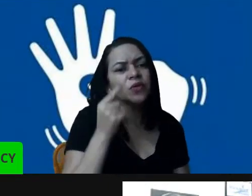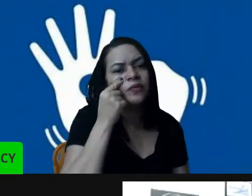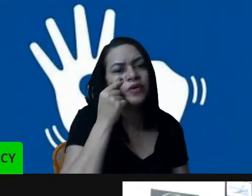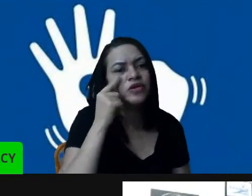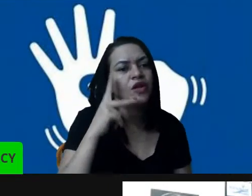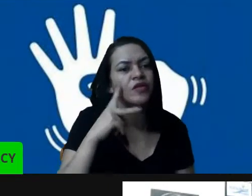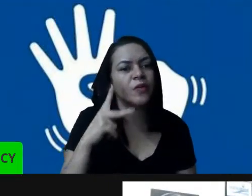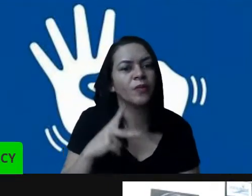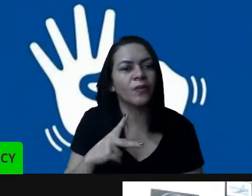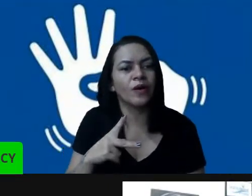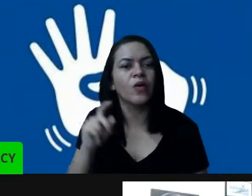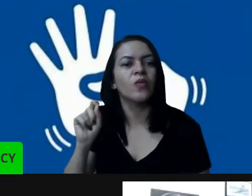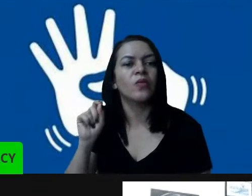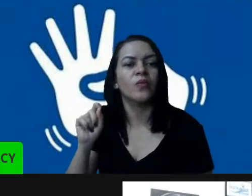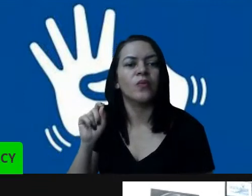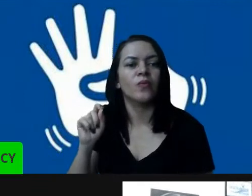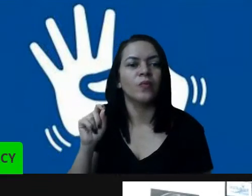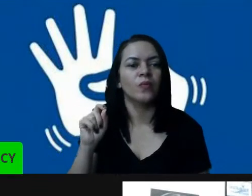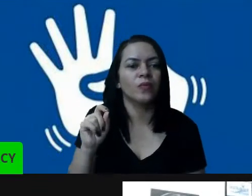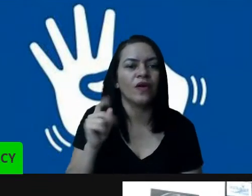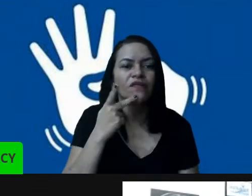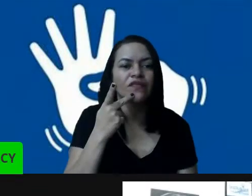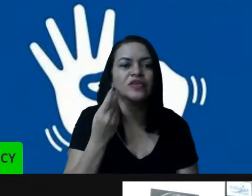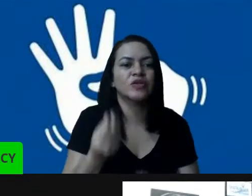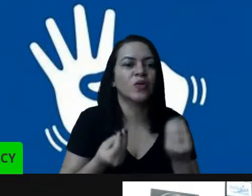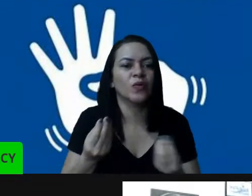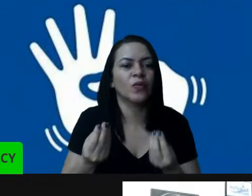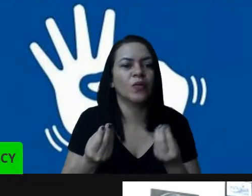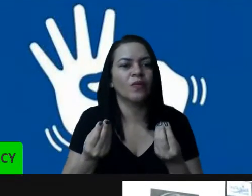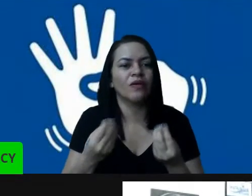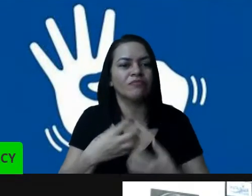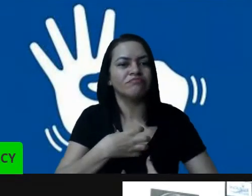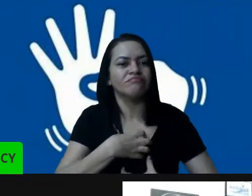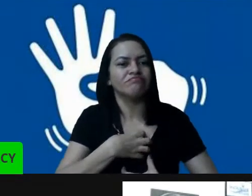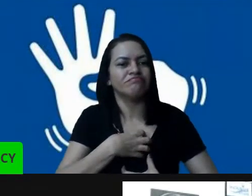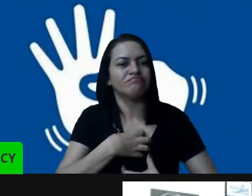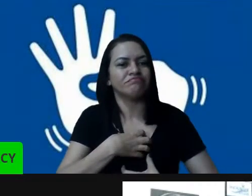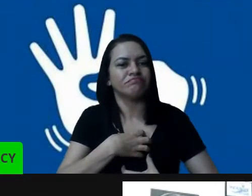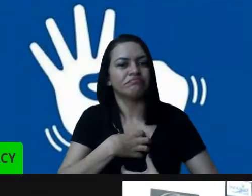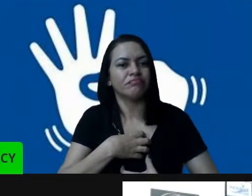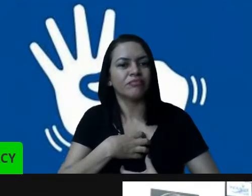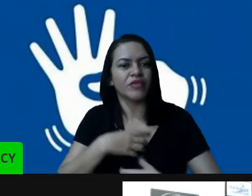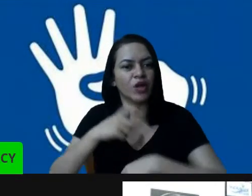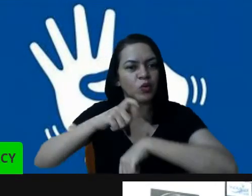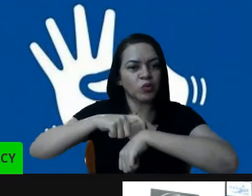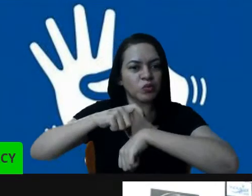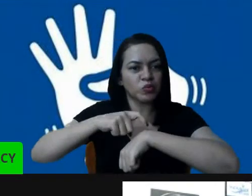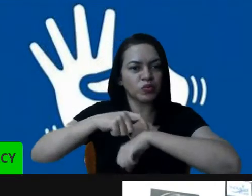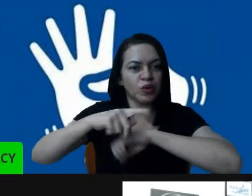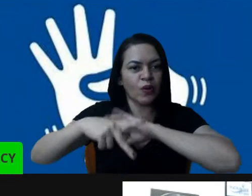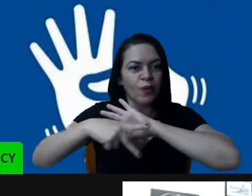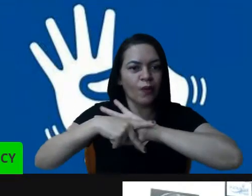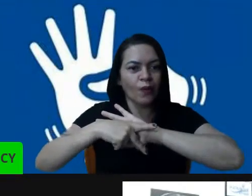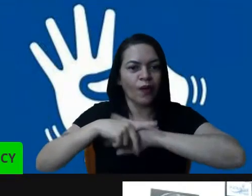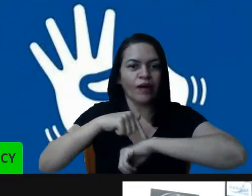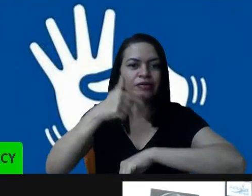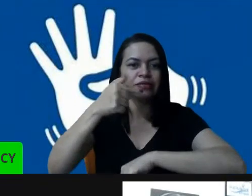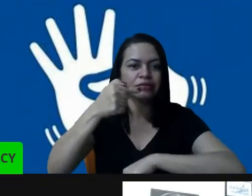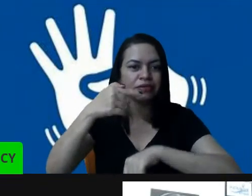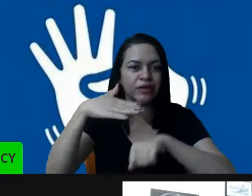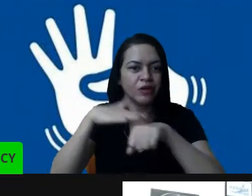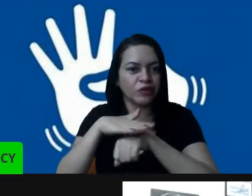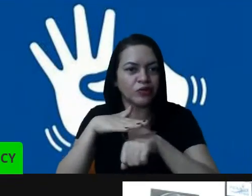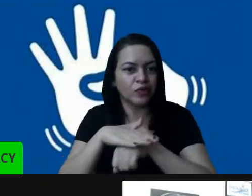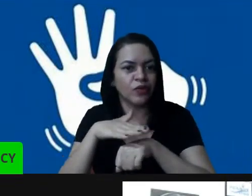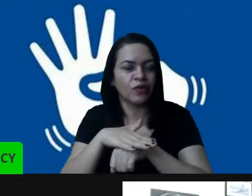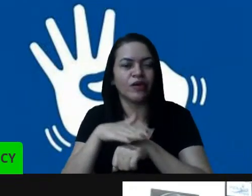Paulo a fazer isso, né? A se doar, se pegar o seu horário ali de 19 horas, de poder estar simplesmente